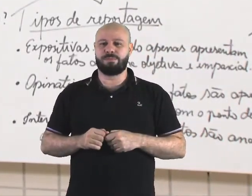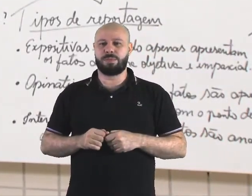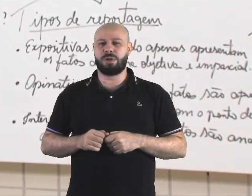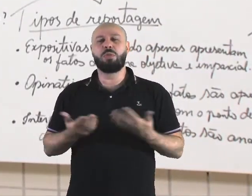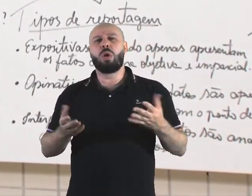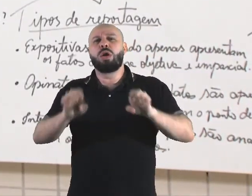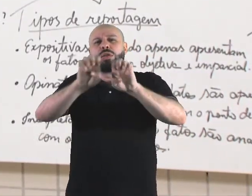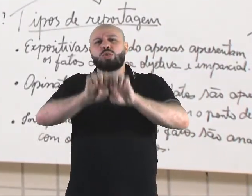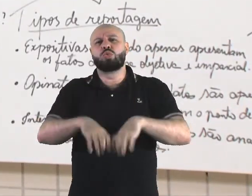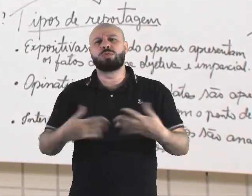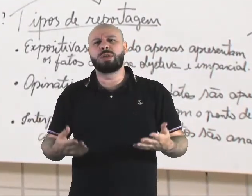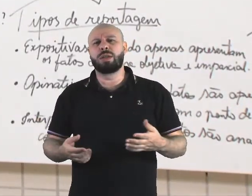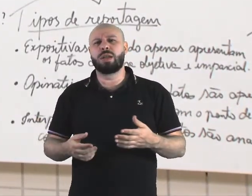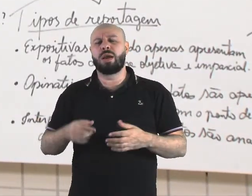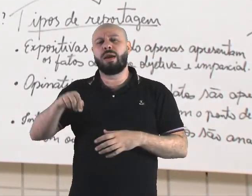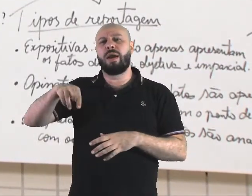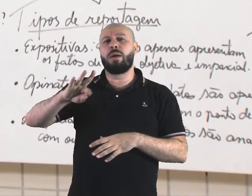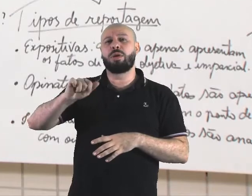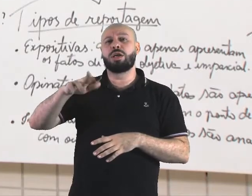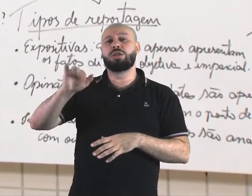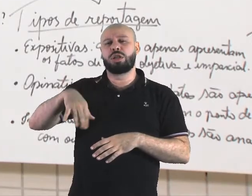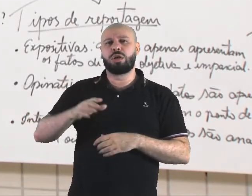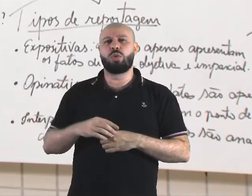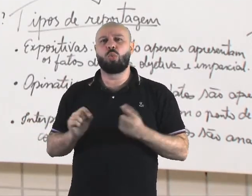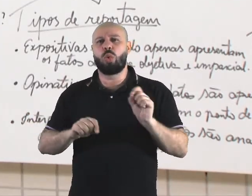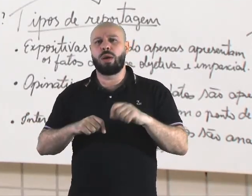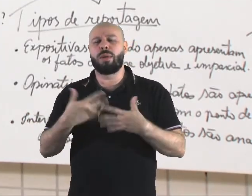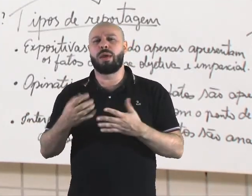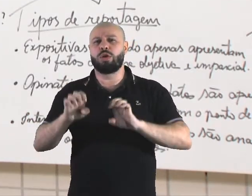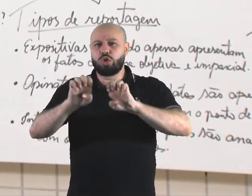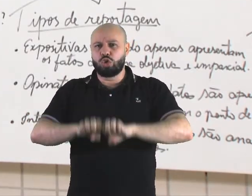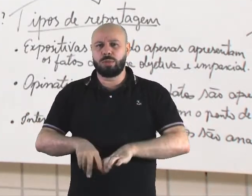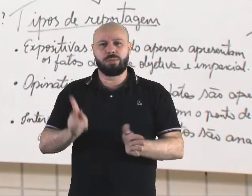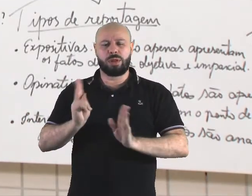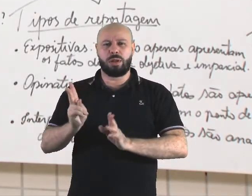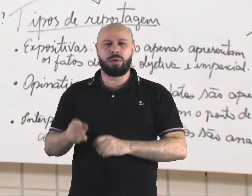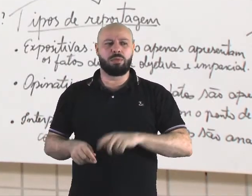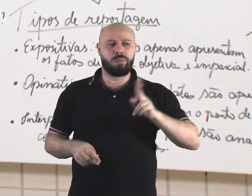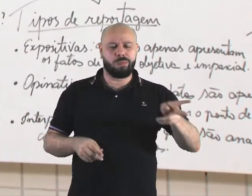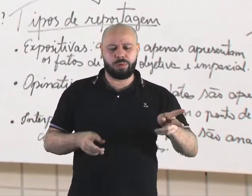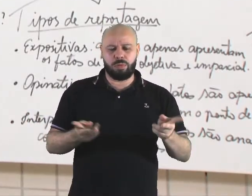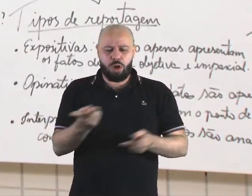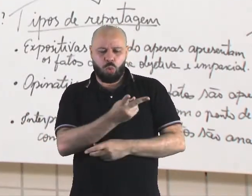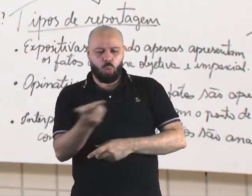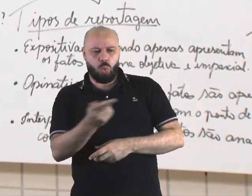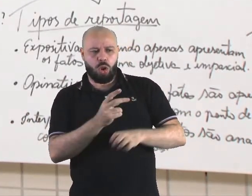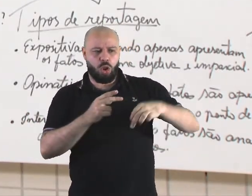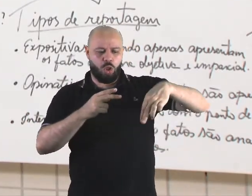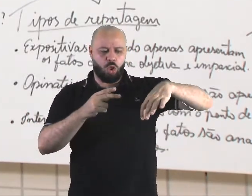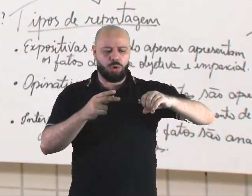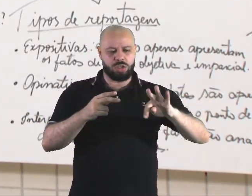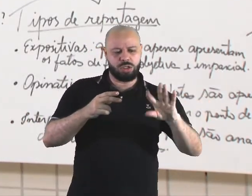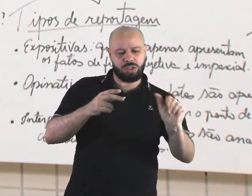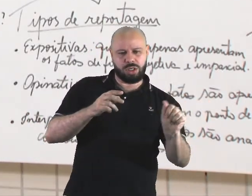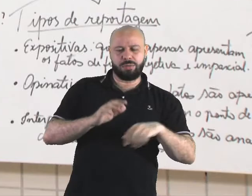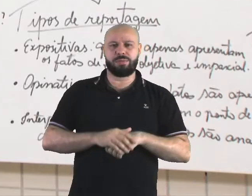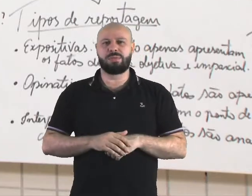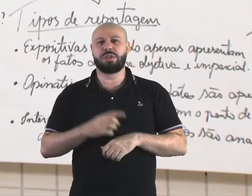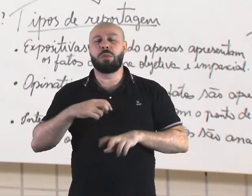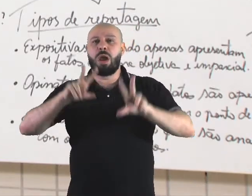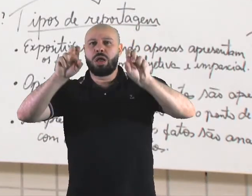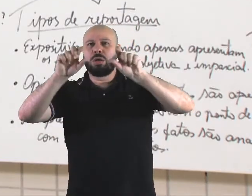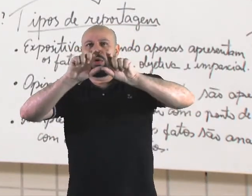estrutura da reportagem? Elas apresentam a mesma estrutura, tanto a reportagem quanto a notícia. Eu tenho um título